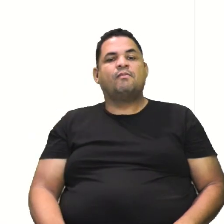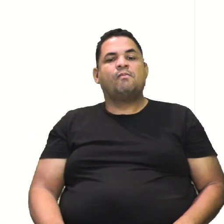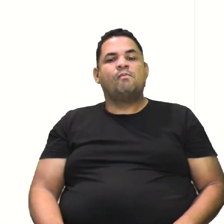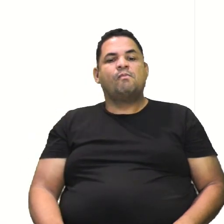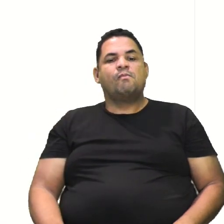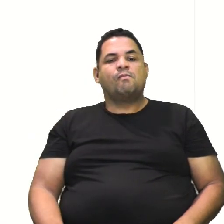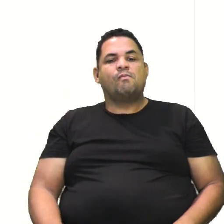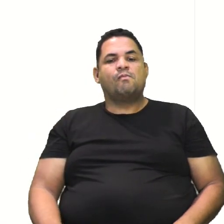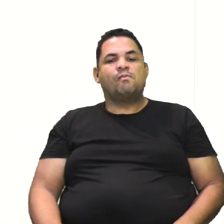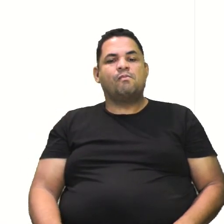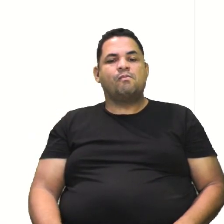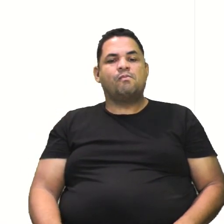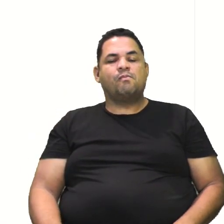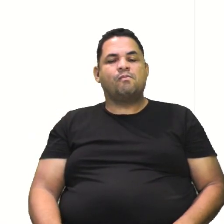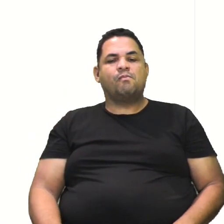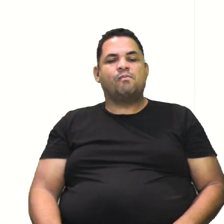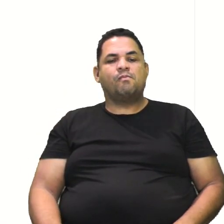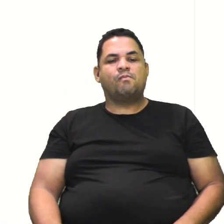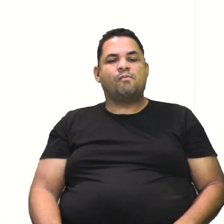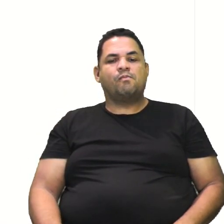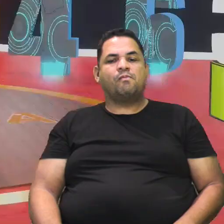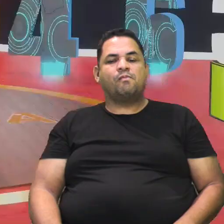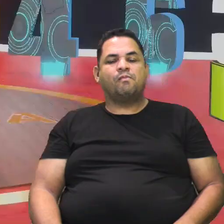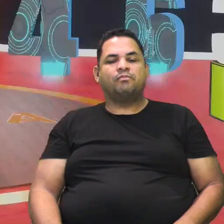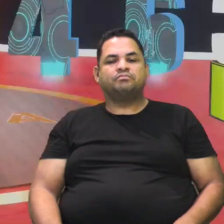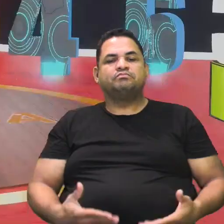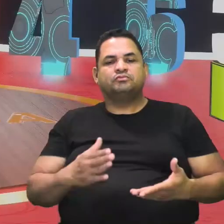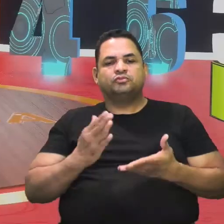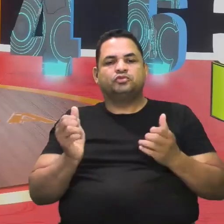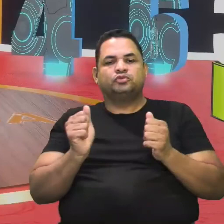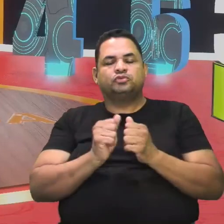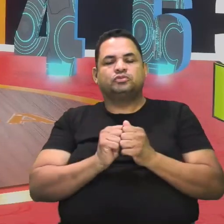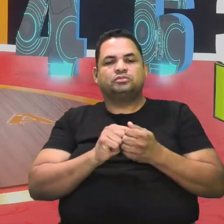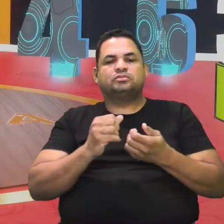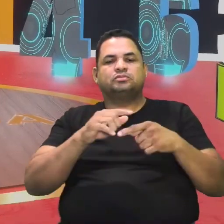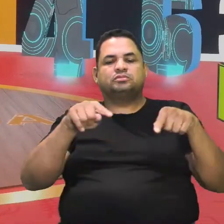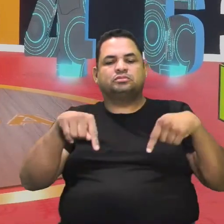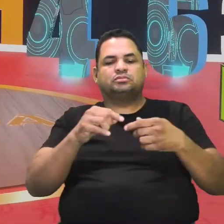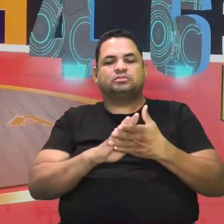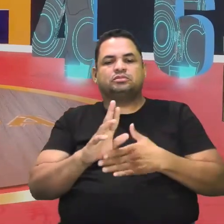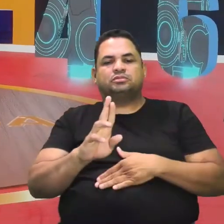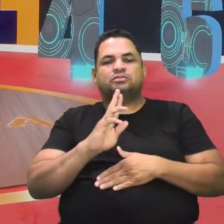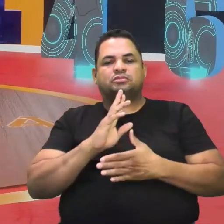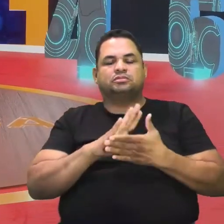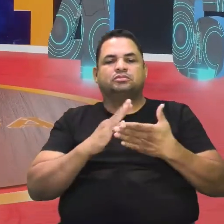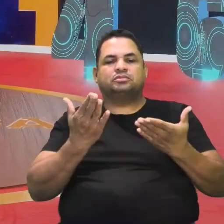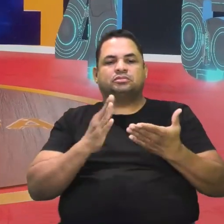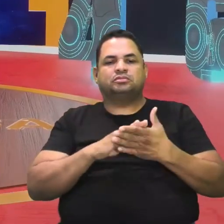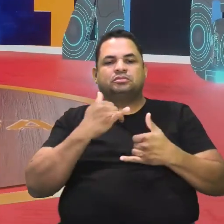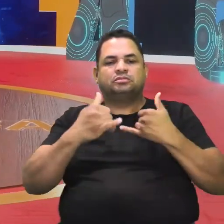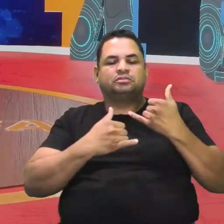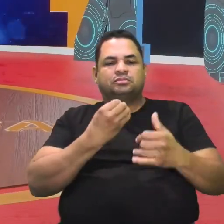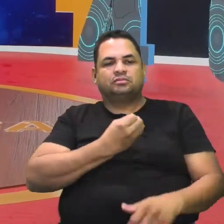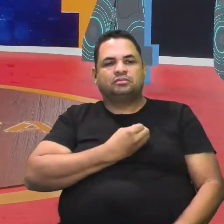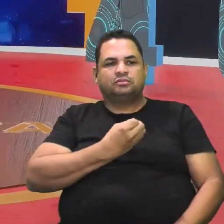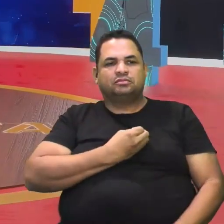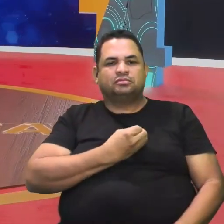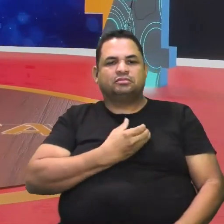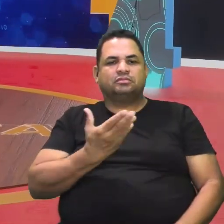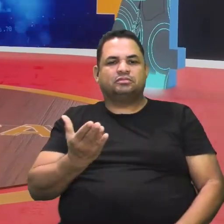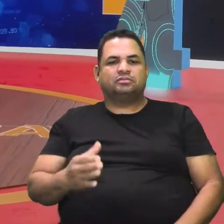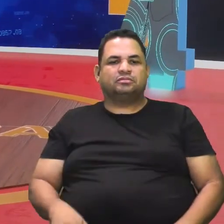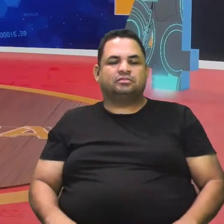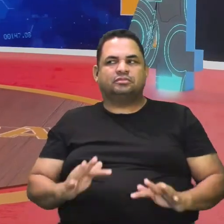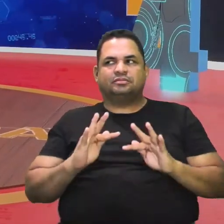pensando. Vamos, juntamente com as atividades de sala, você terá que trazer o resultado do nosso Brincando com os Números, né? Ai, me